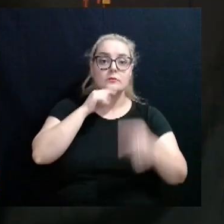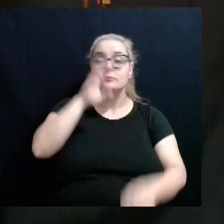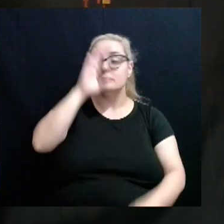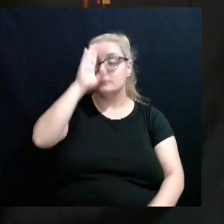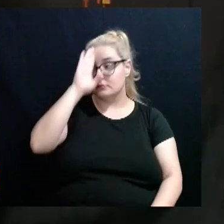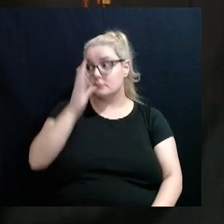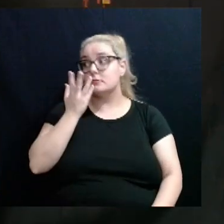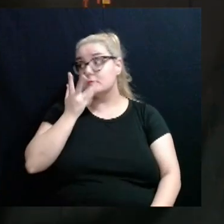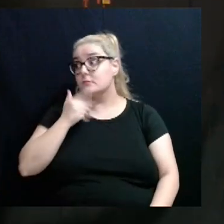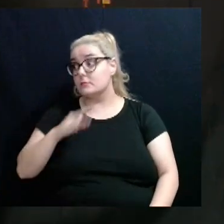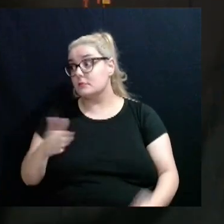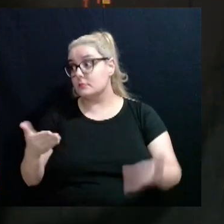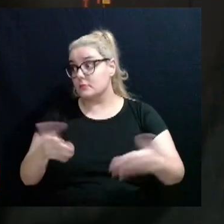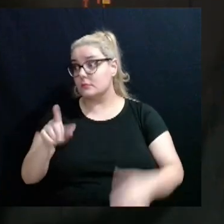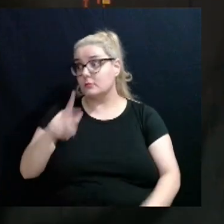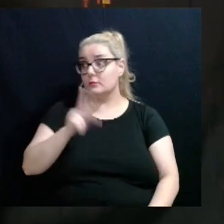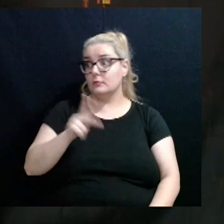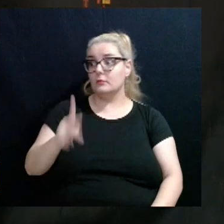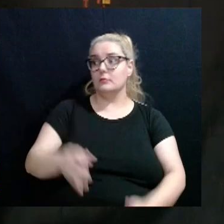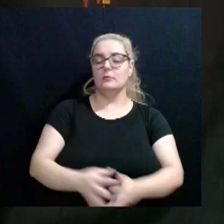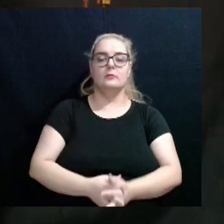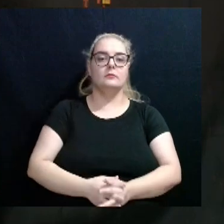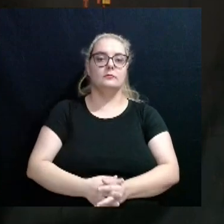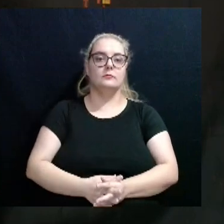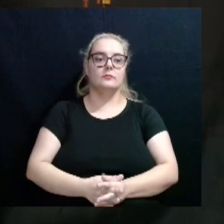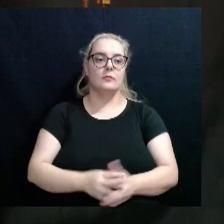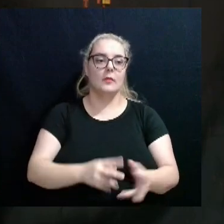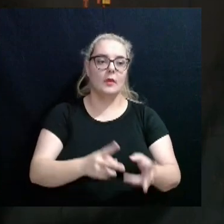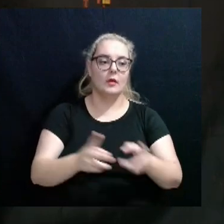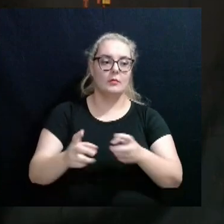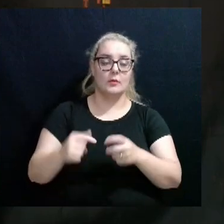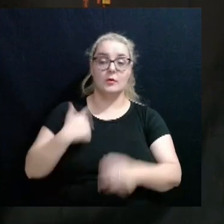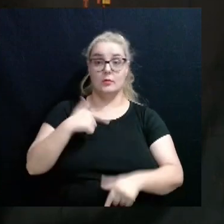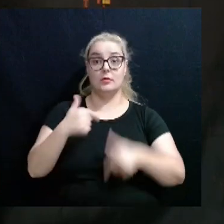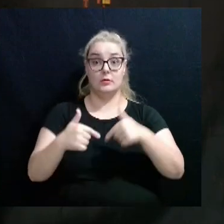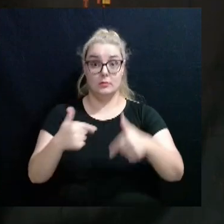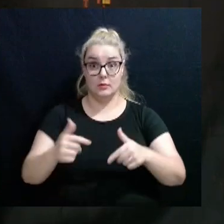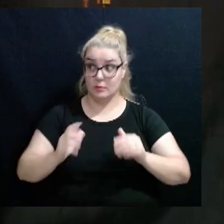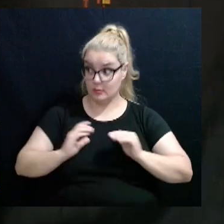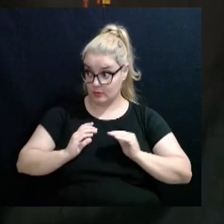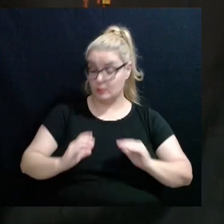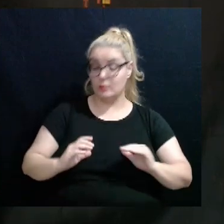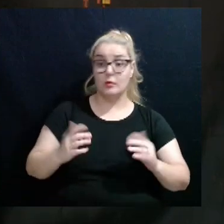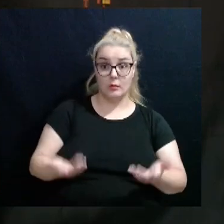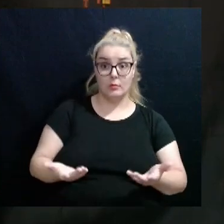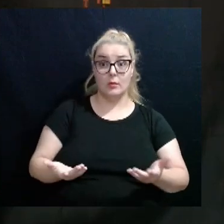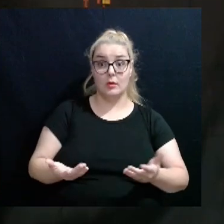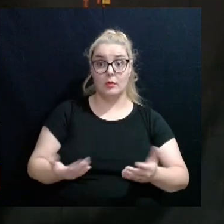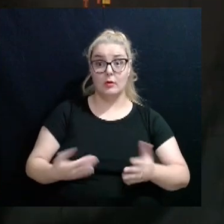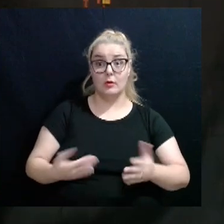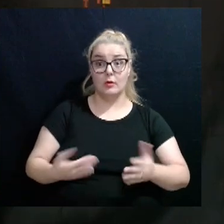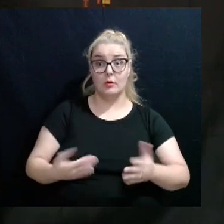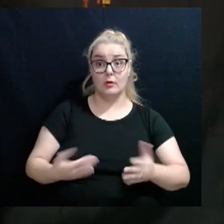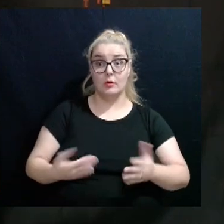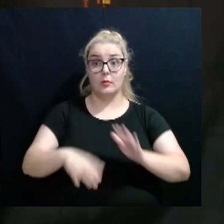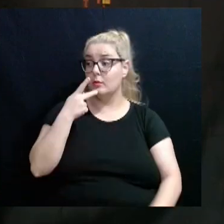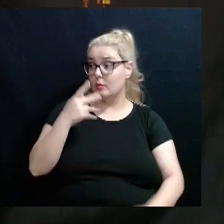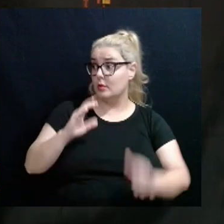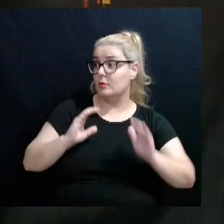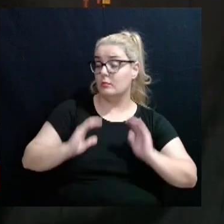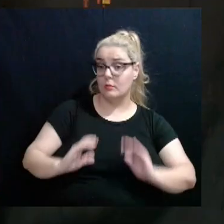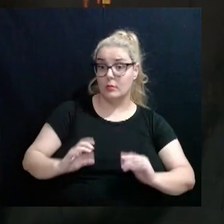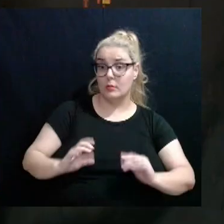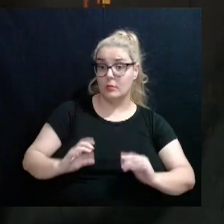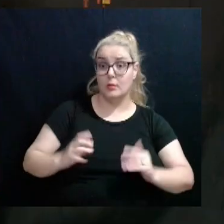né, professor? Que a gente percebe aqui, a gente trabalha com comportamento, né? É um programa que fala de comportamento, então a gente vai muito embasado